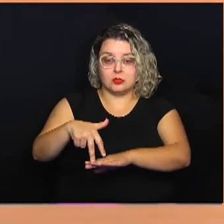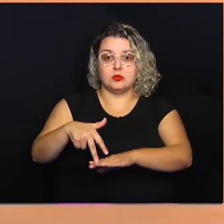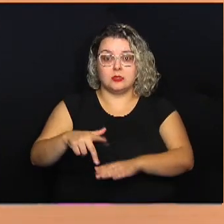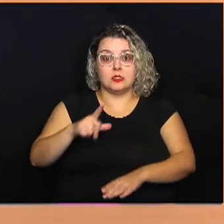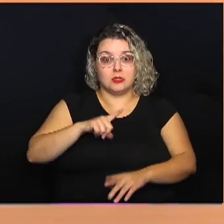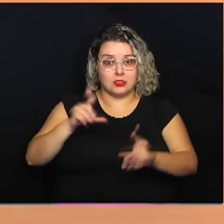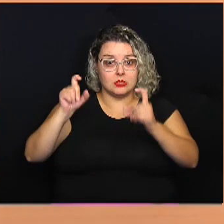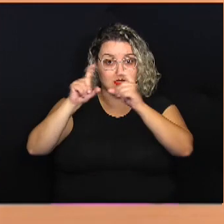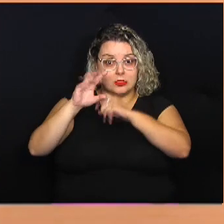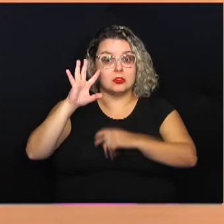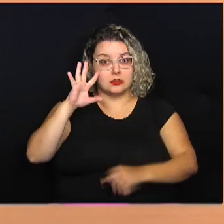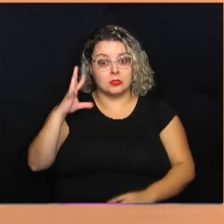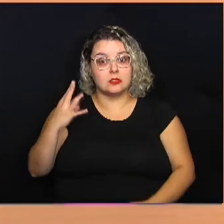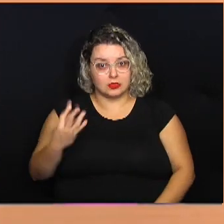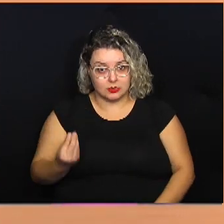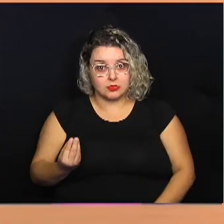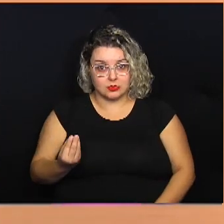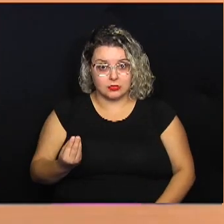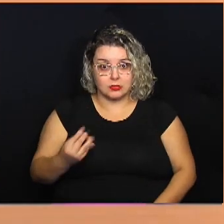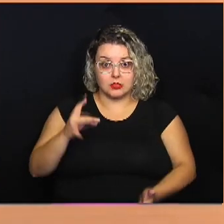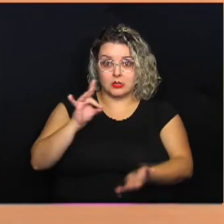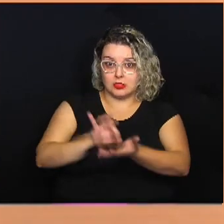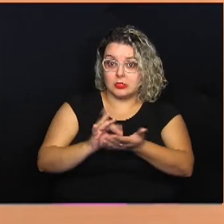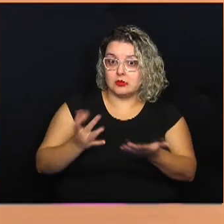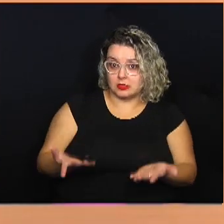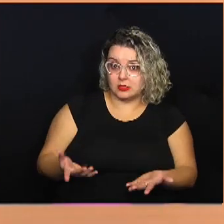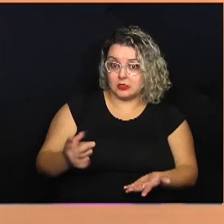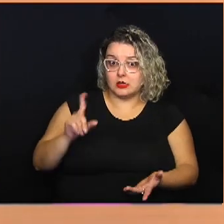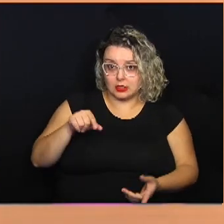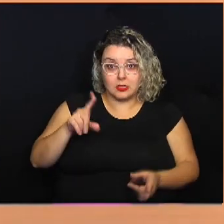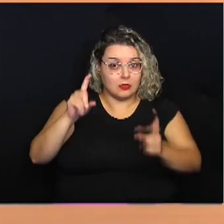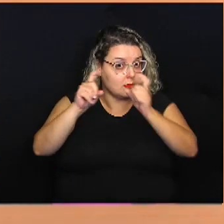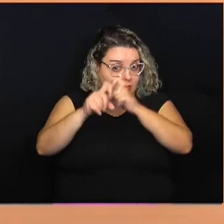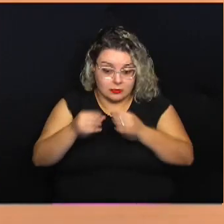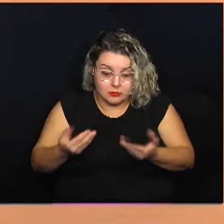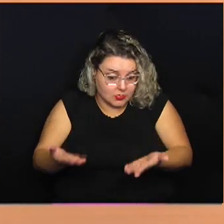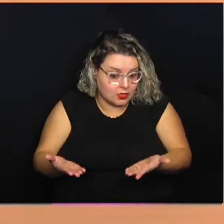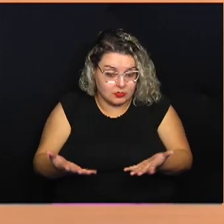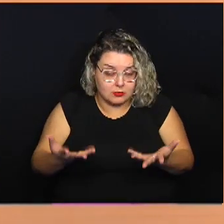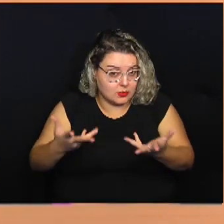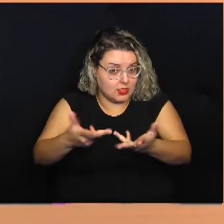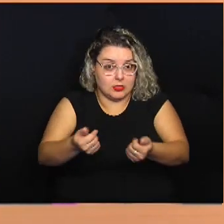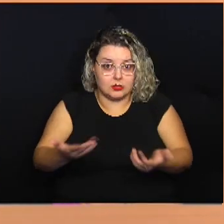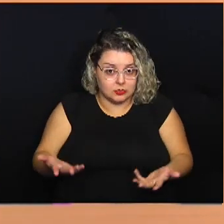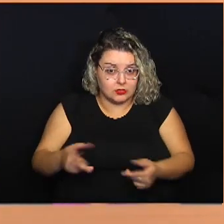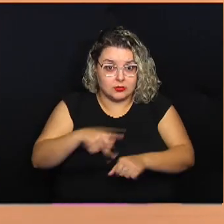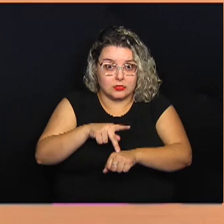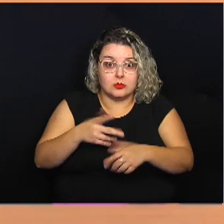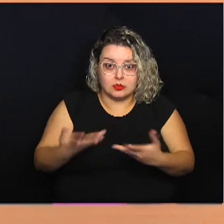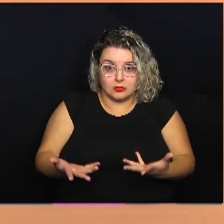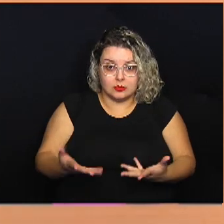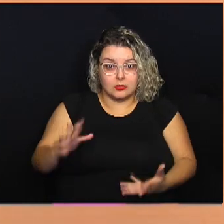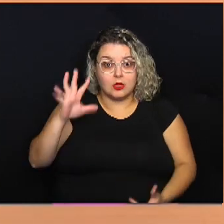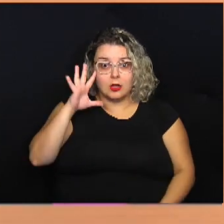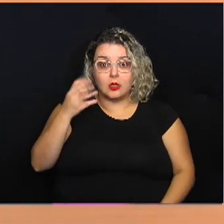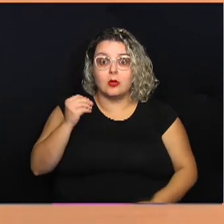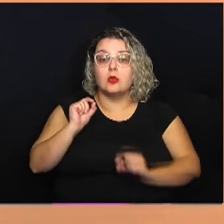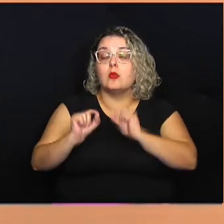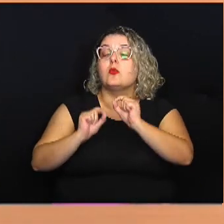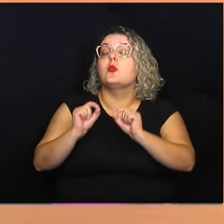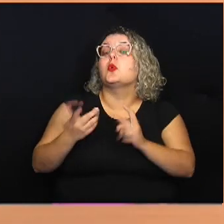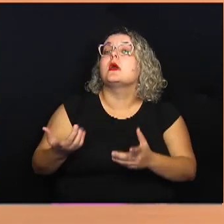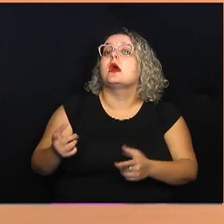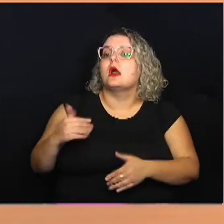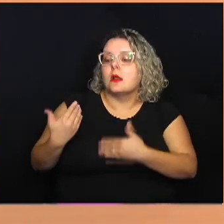de compreender, né? Então, na verdade, eu acho que essa é uma dificuldade que está generalizada no país, né? A compreensão do que é esse processo. Então,